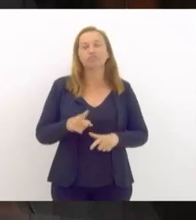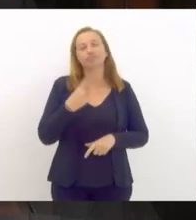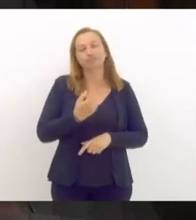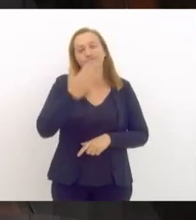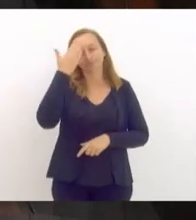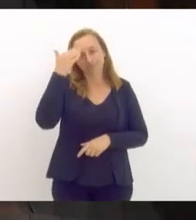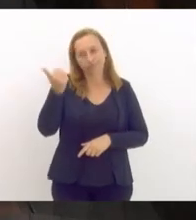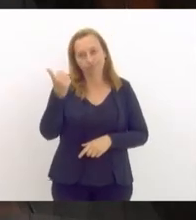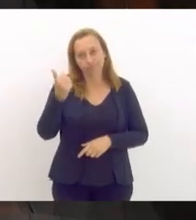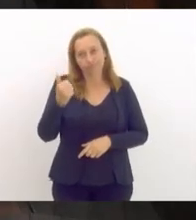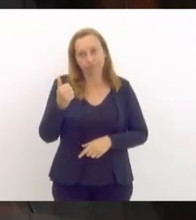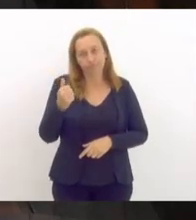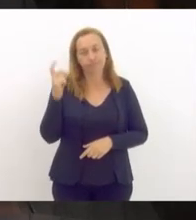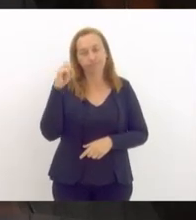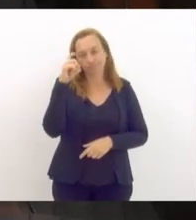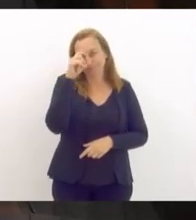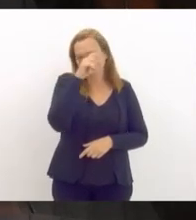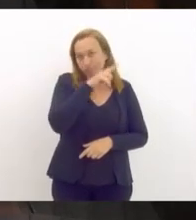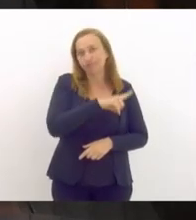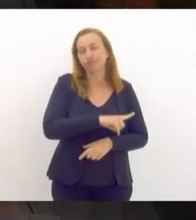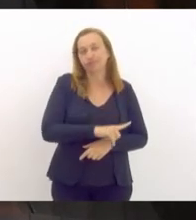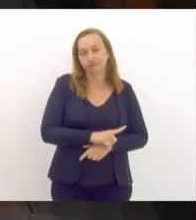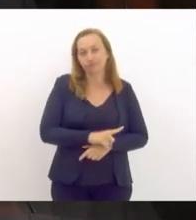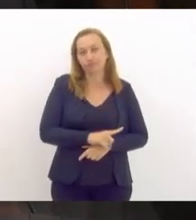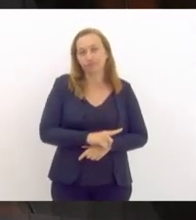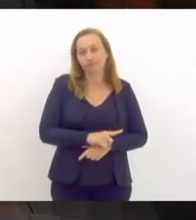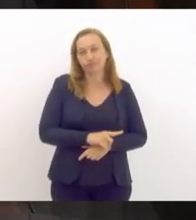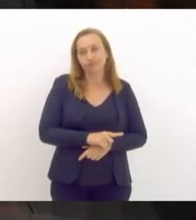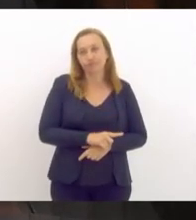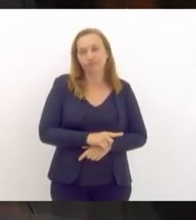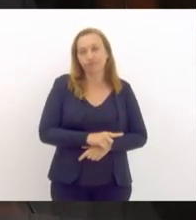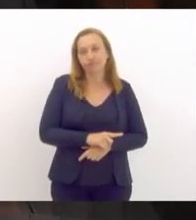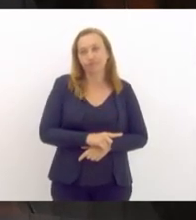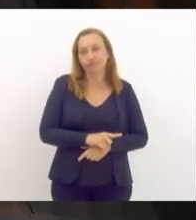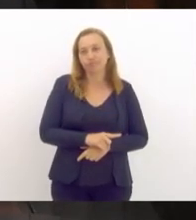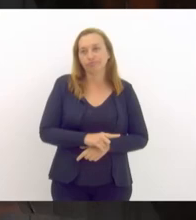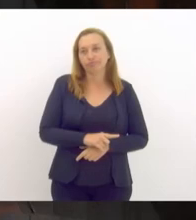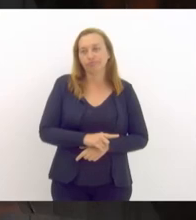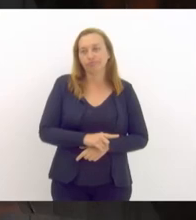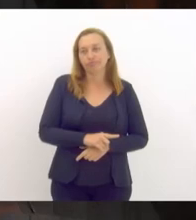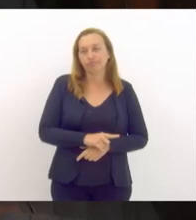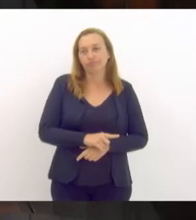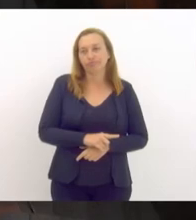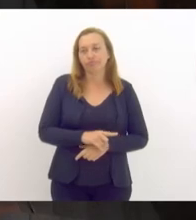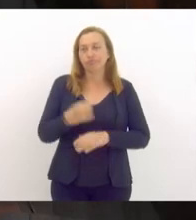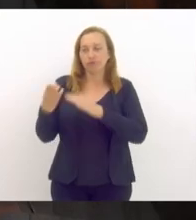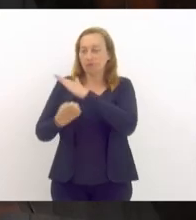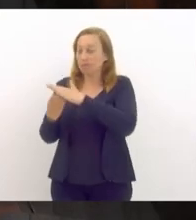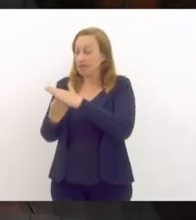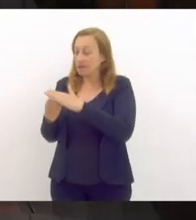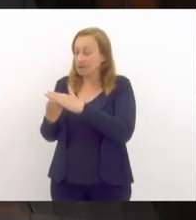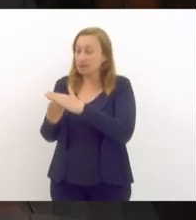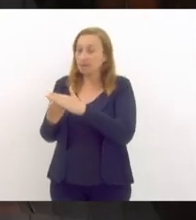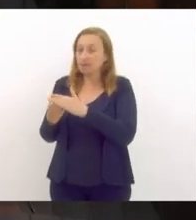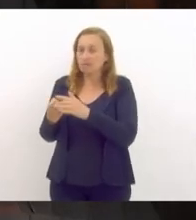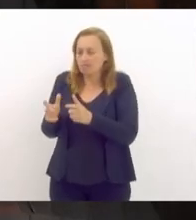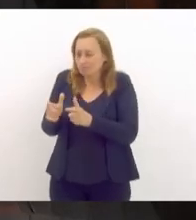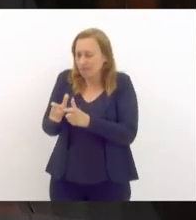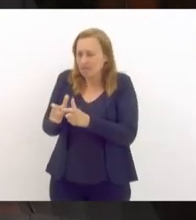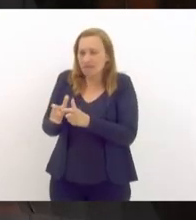sabemos que é difícil o pequeno começando se manter hoje sobrevivendo